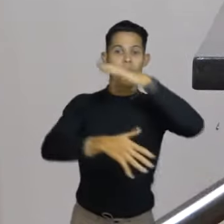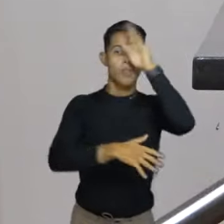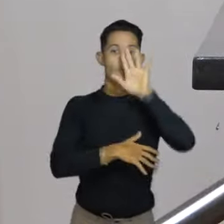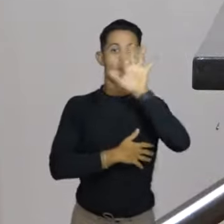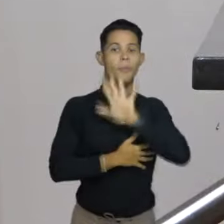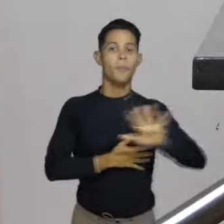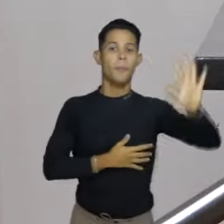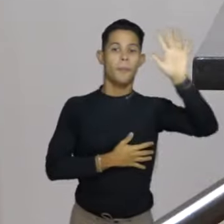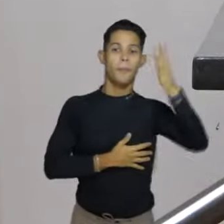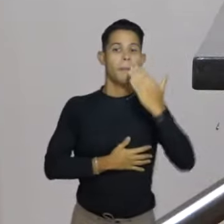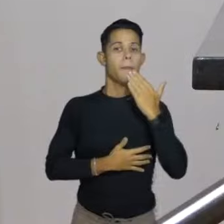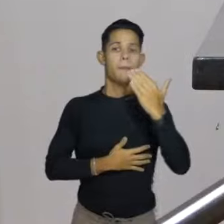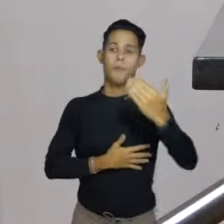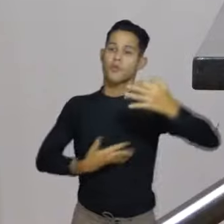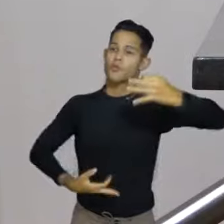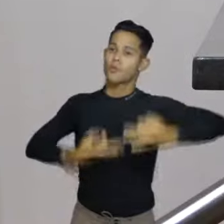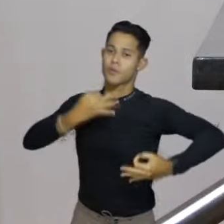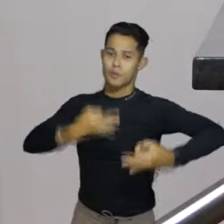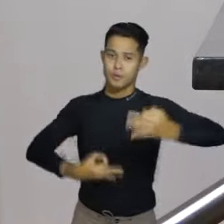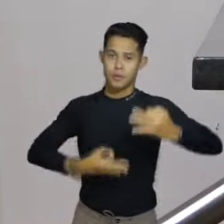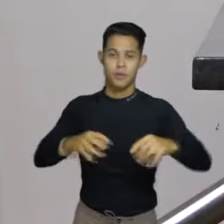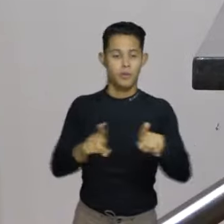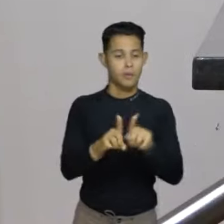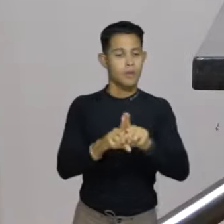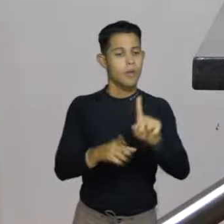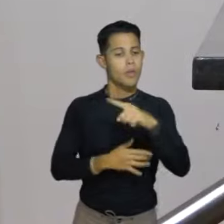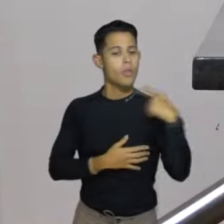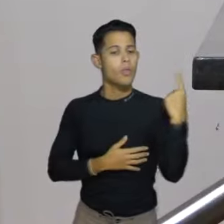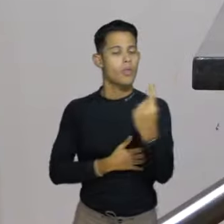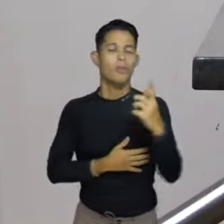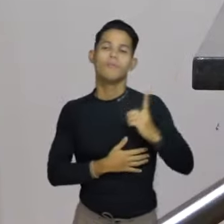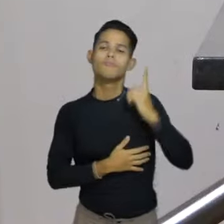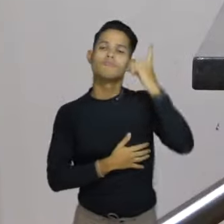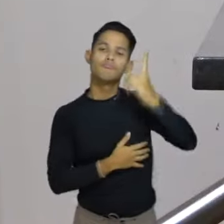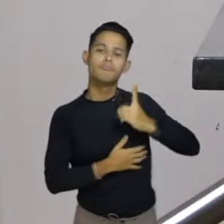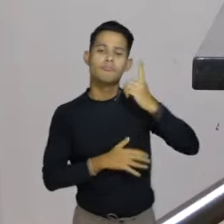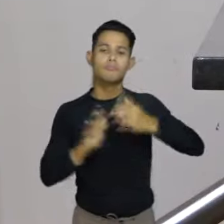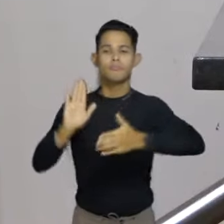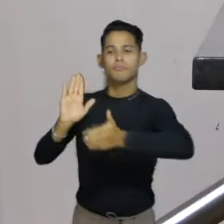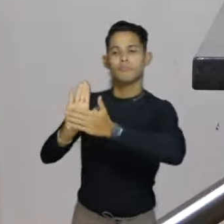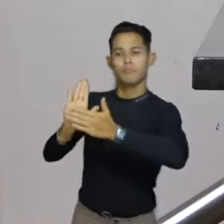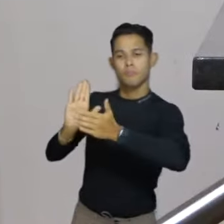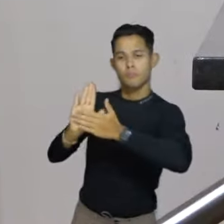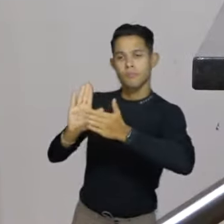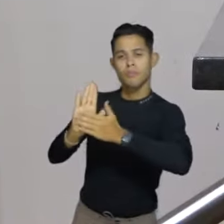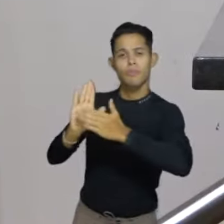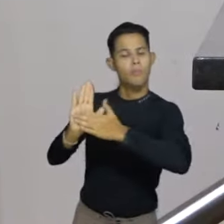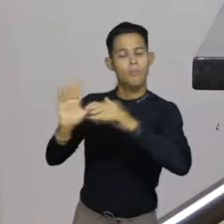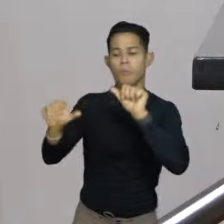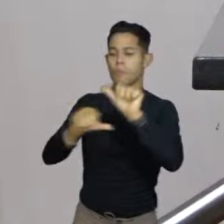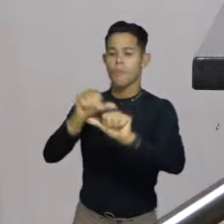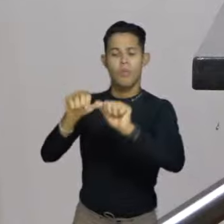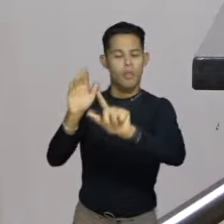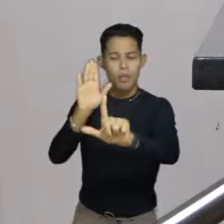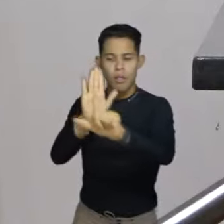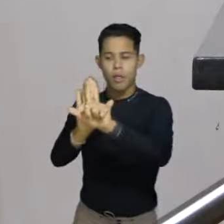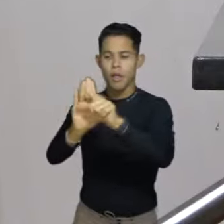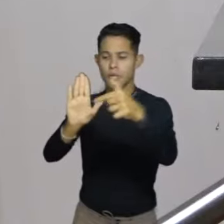Justiça nós precisamos como parlamentares propor propormos né alterações legais que